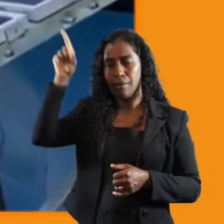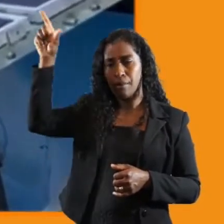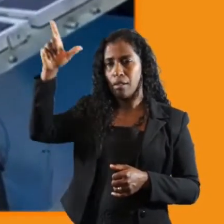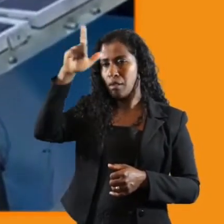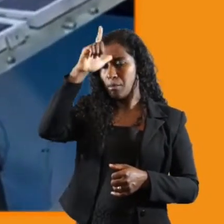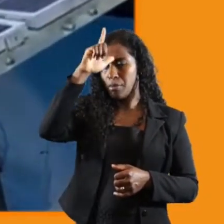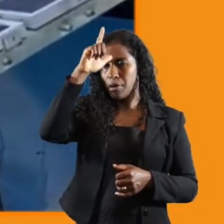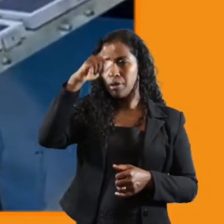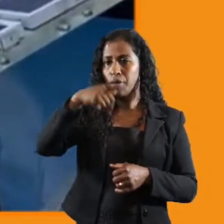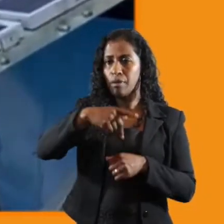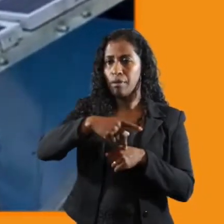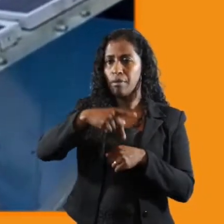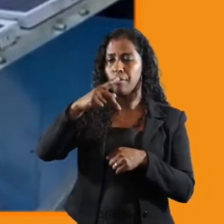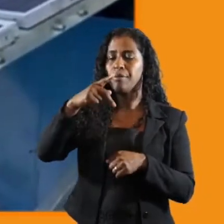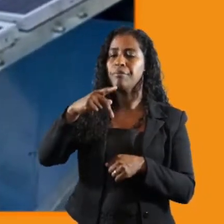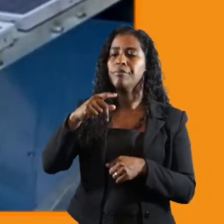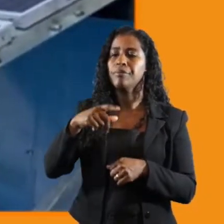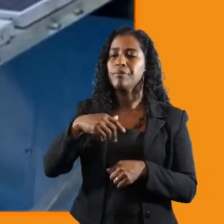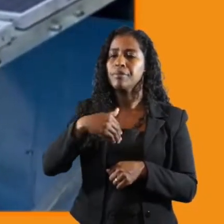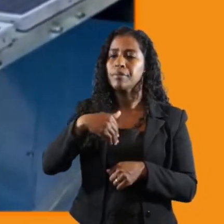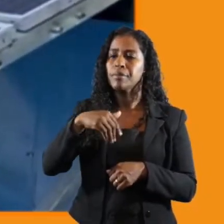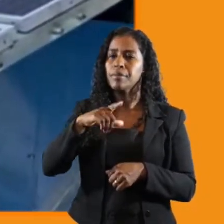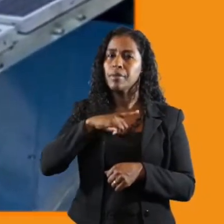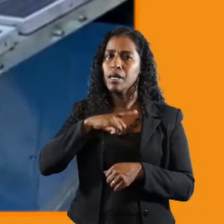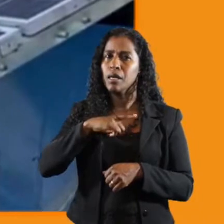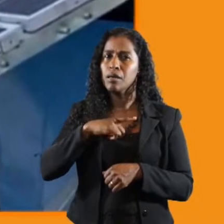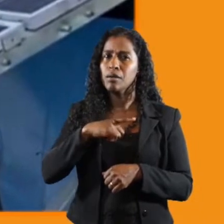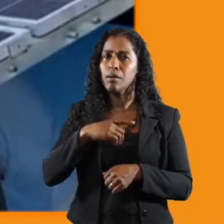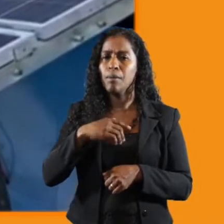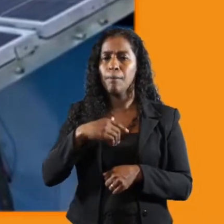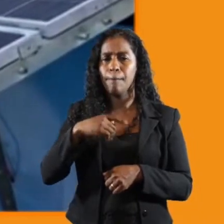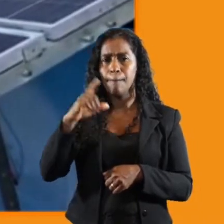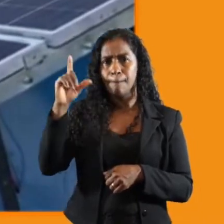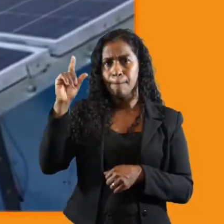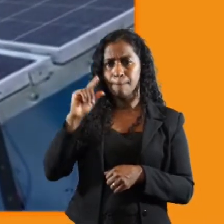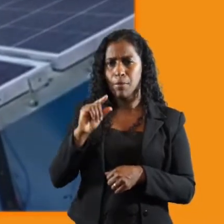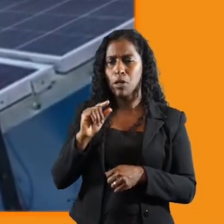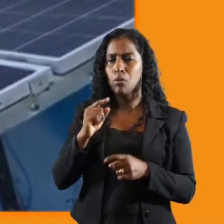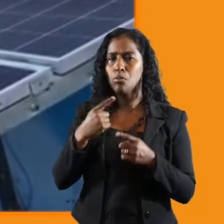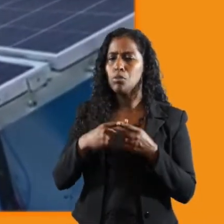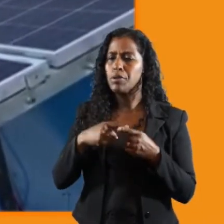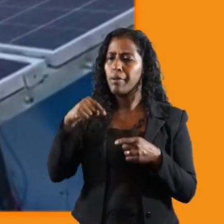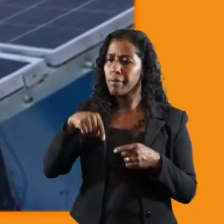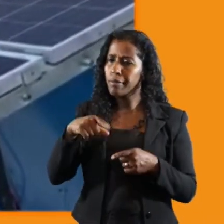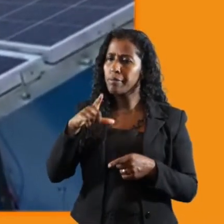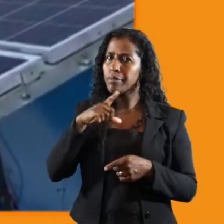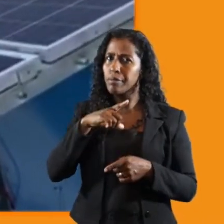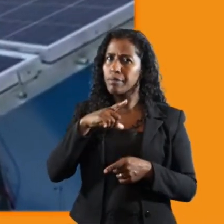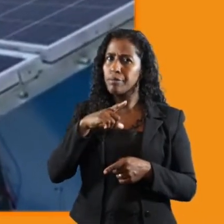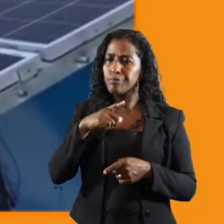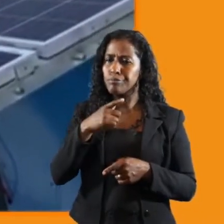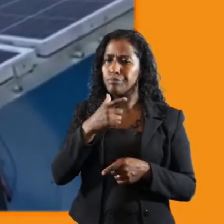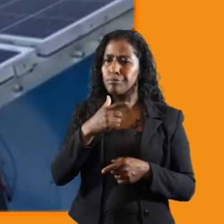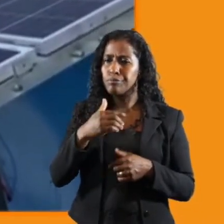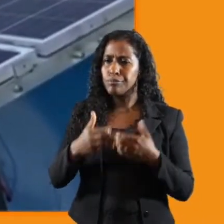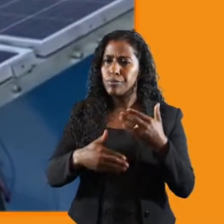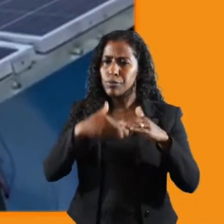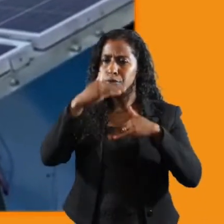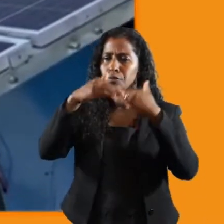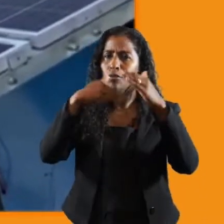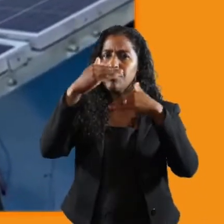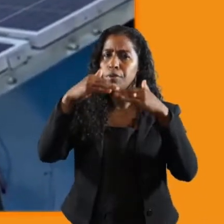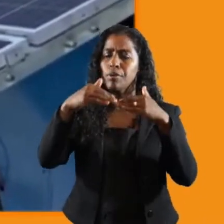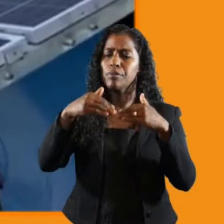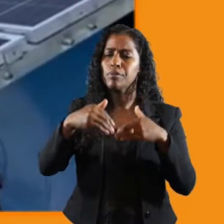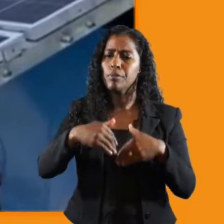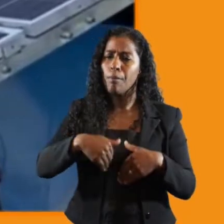nós temos uma radiação bem menor. Por que aqui a gente não tem um desenvolvimento tão abrupto e na